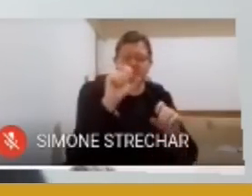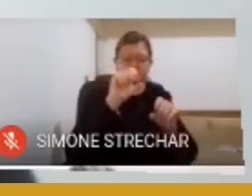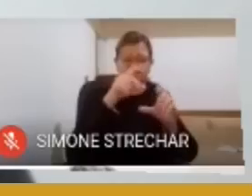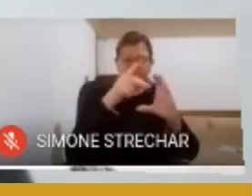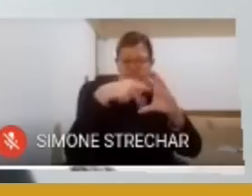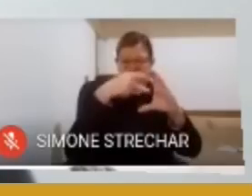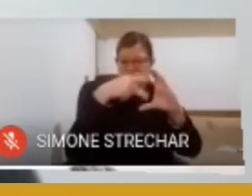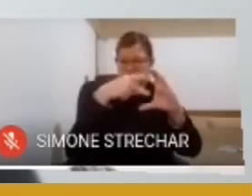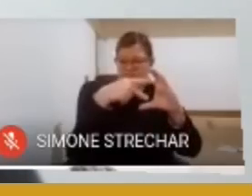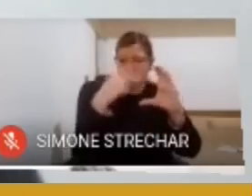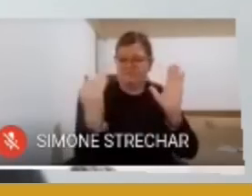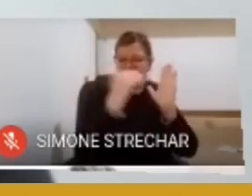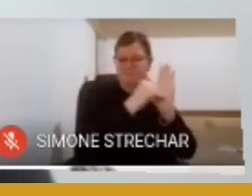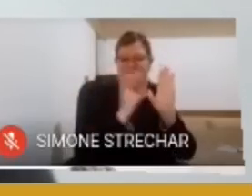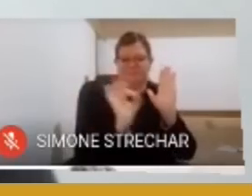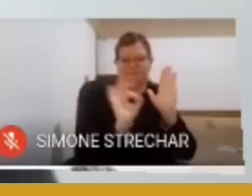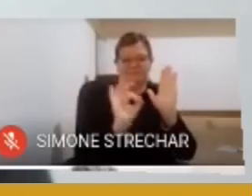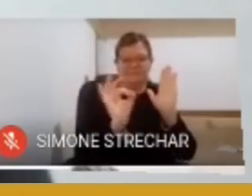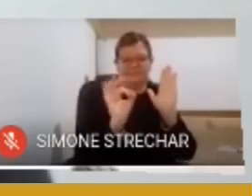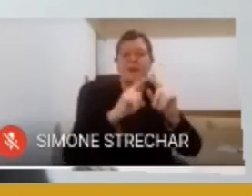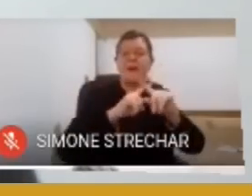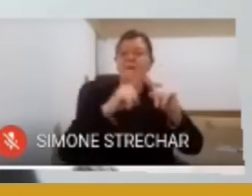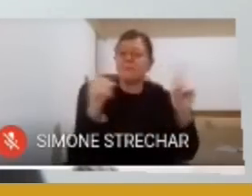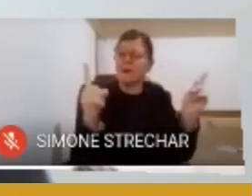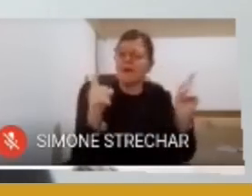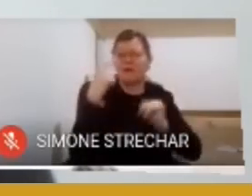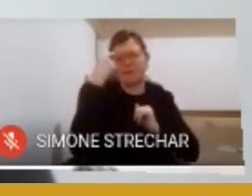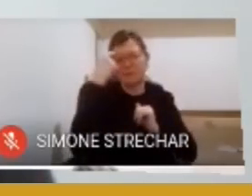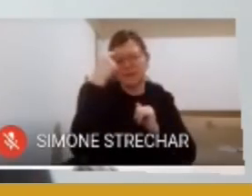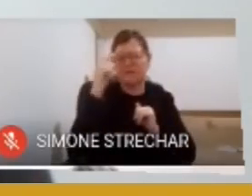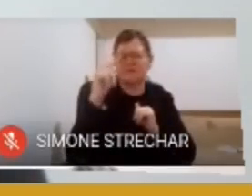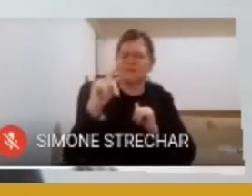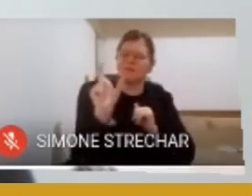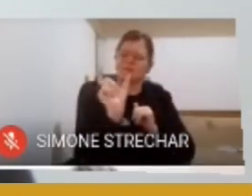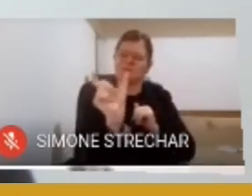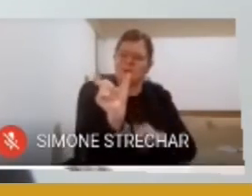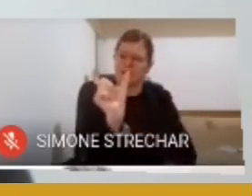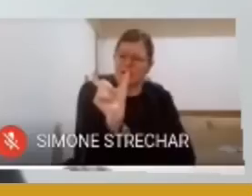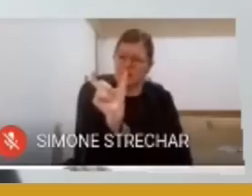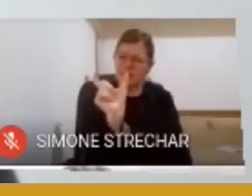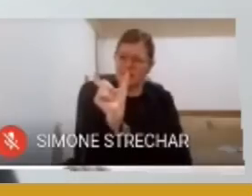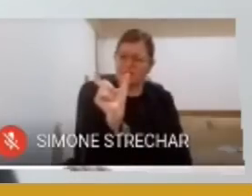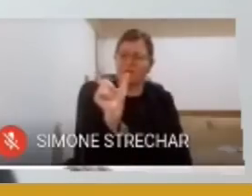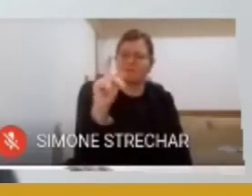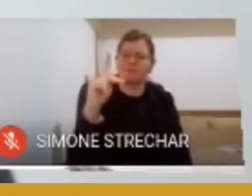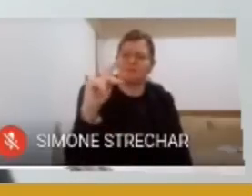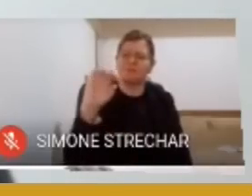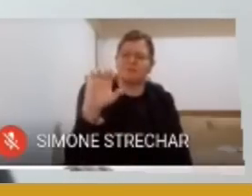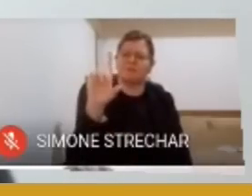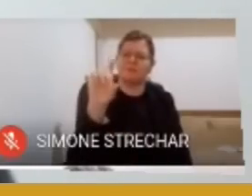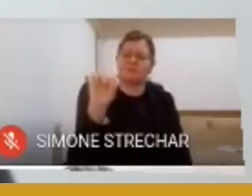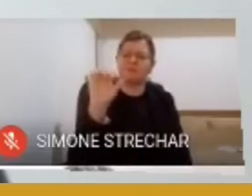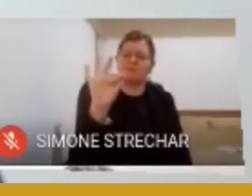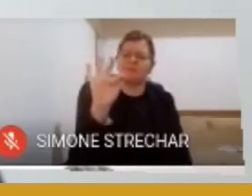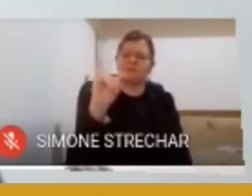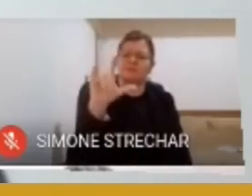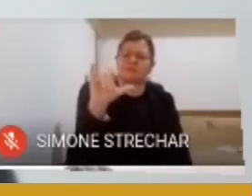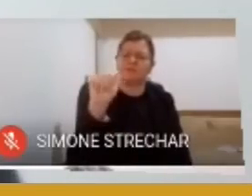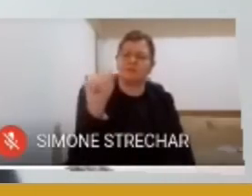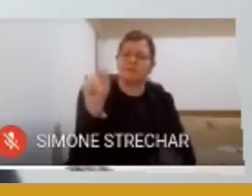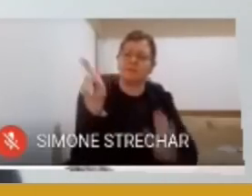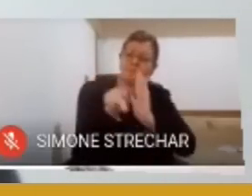termo da área médica, da área clínica, ok? Então eu fiz essa separação de artigos,